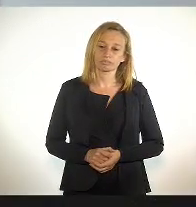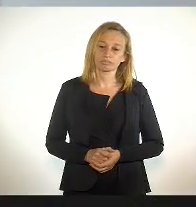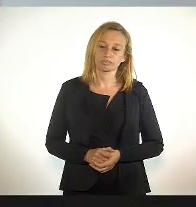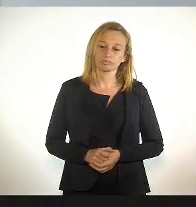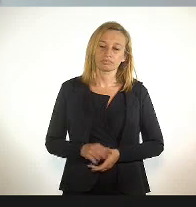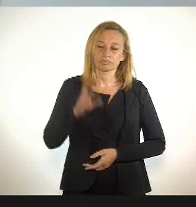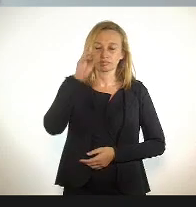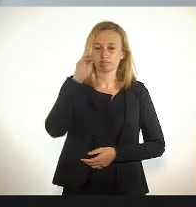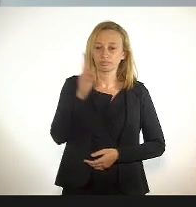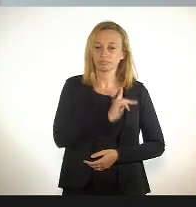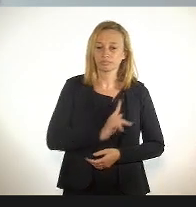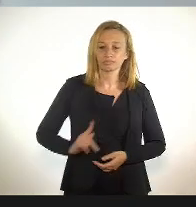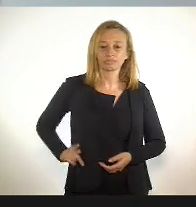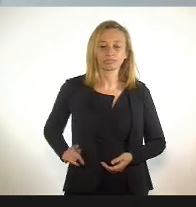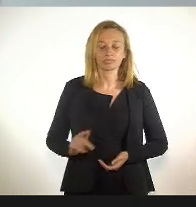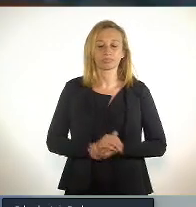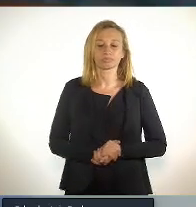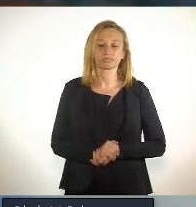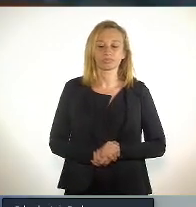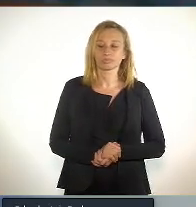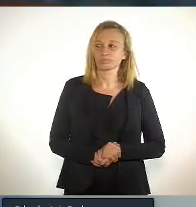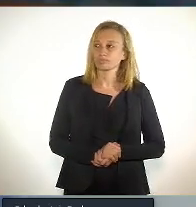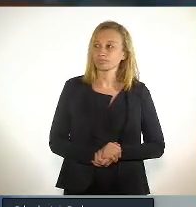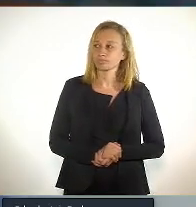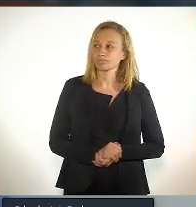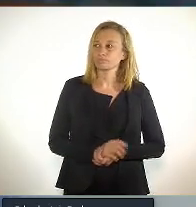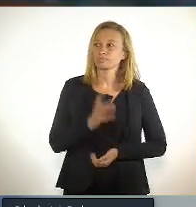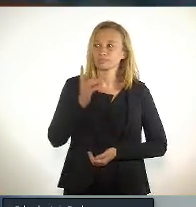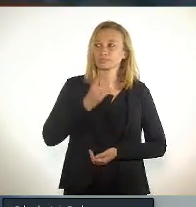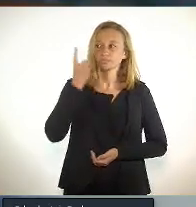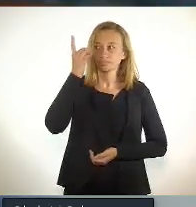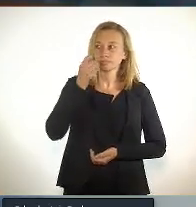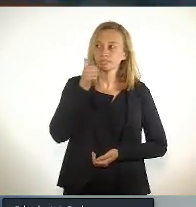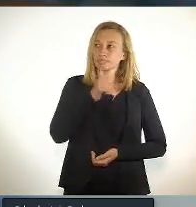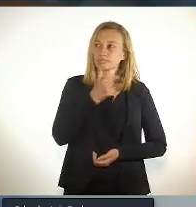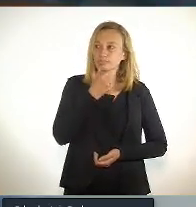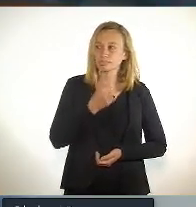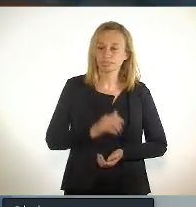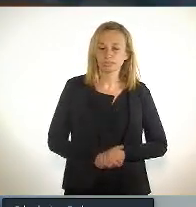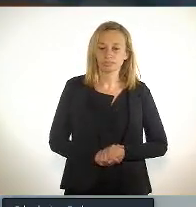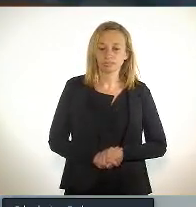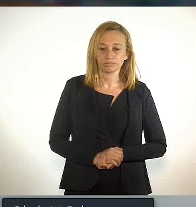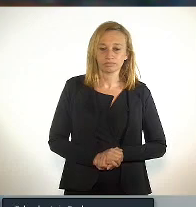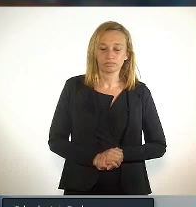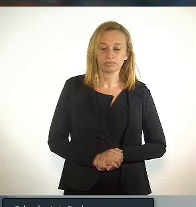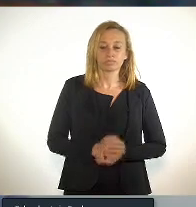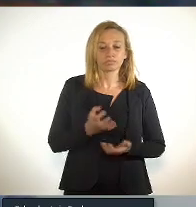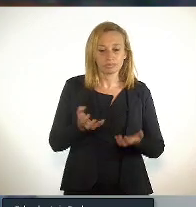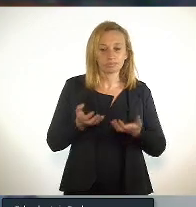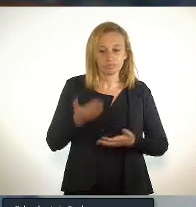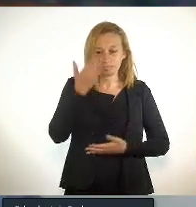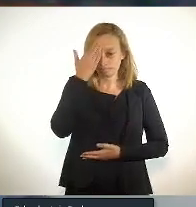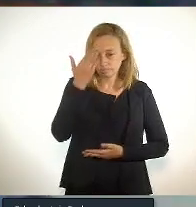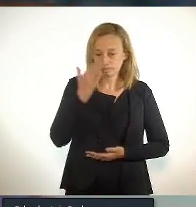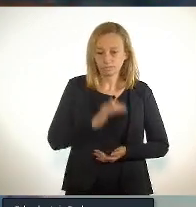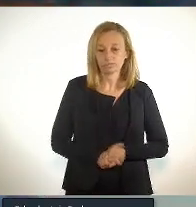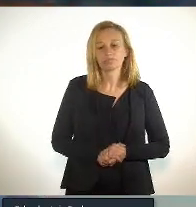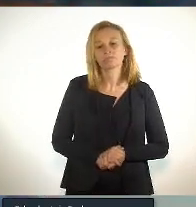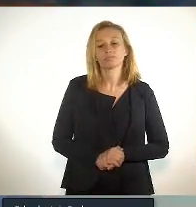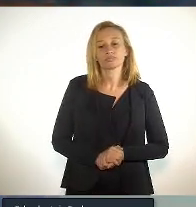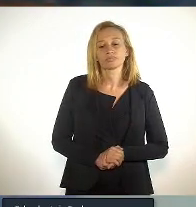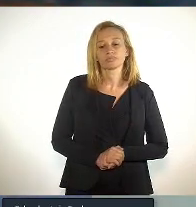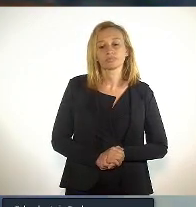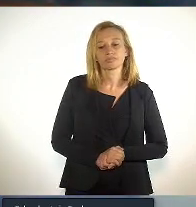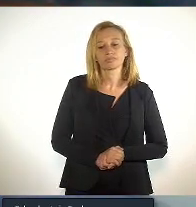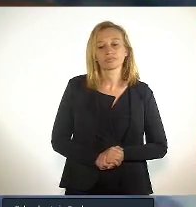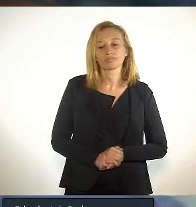Senhor presidente, senhoras e senhores deputados, primeiro agradecendo a Vossa Excelência